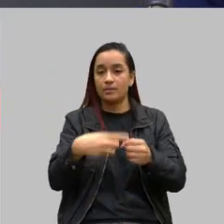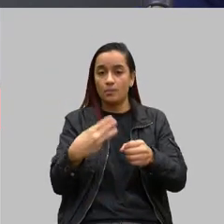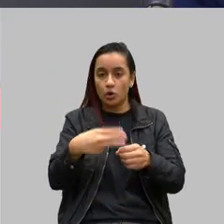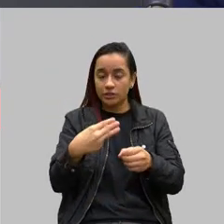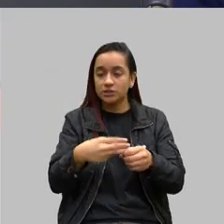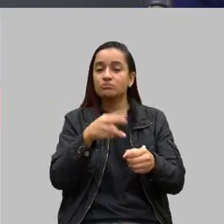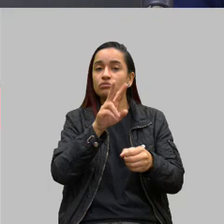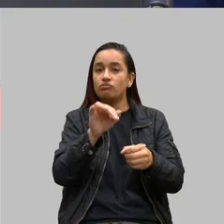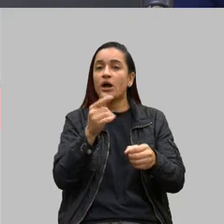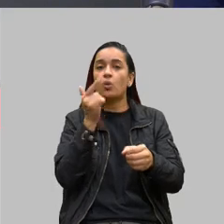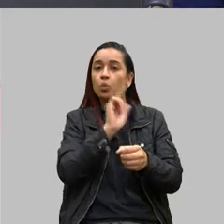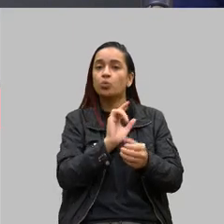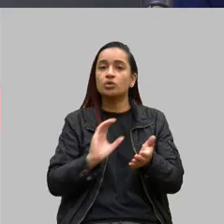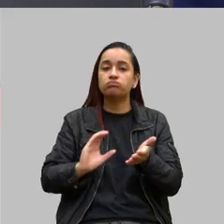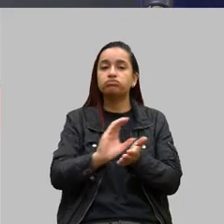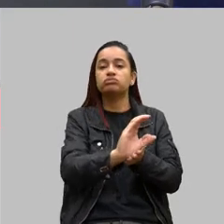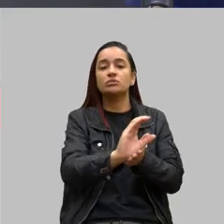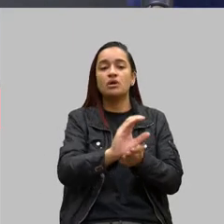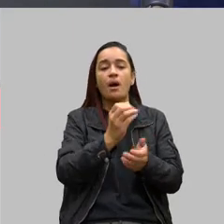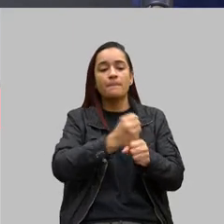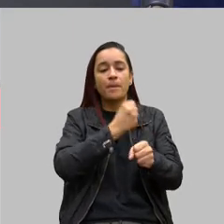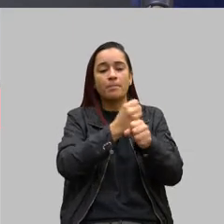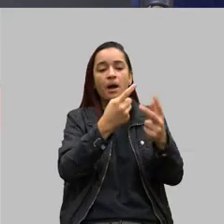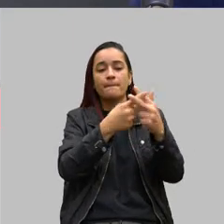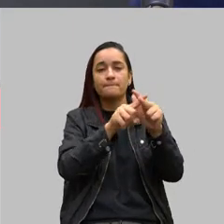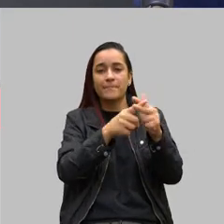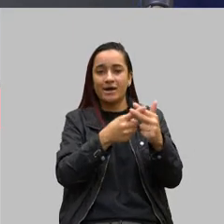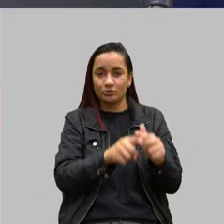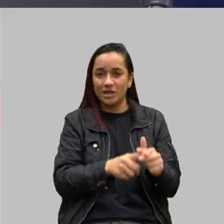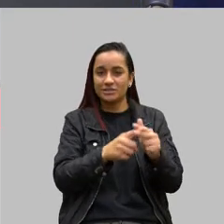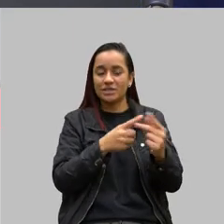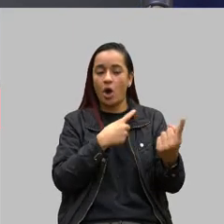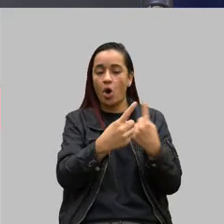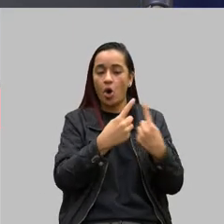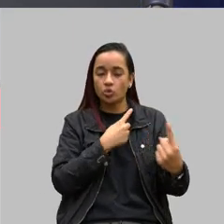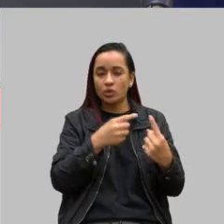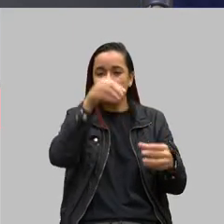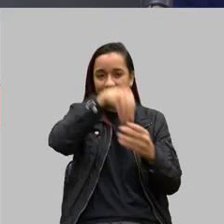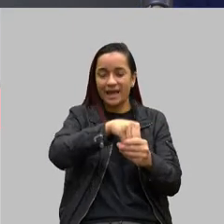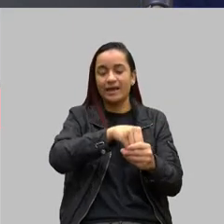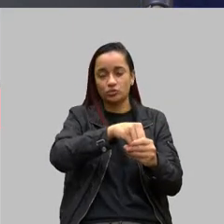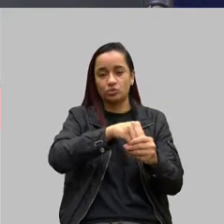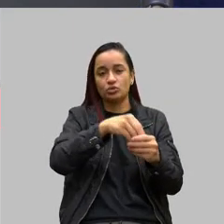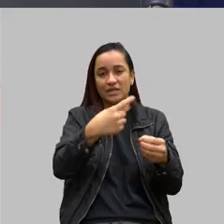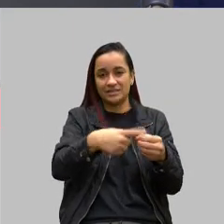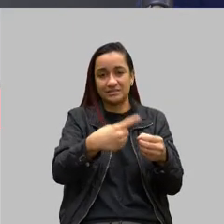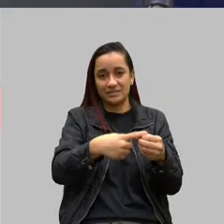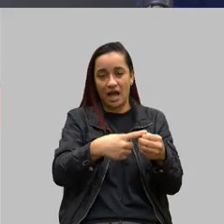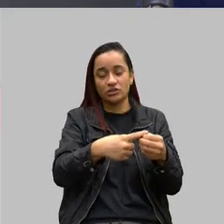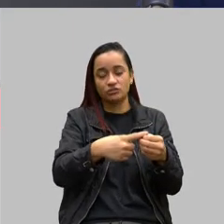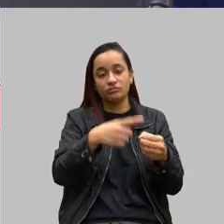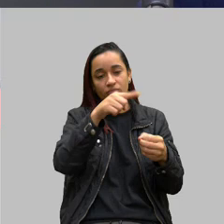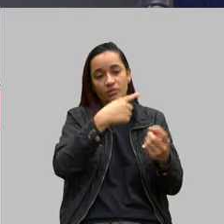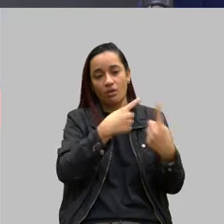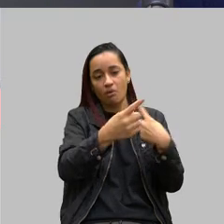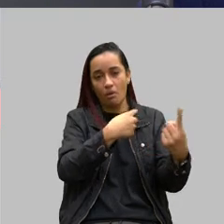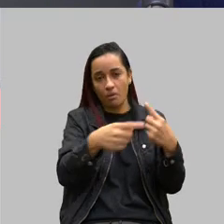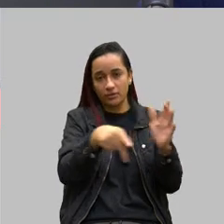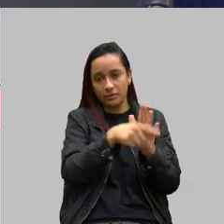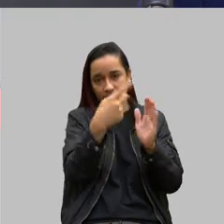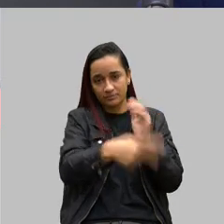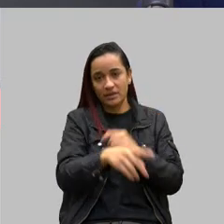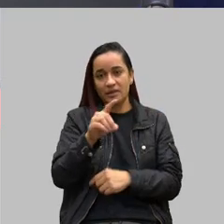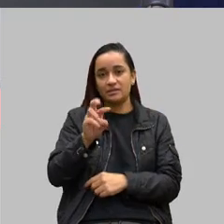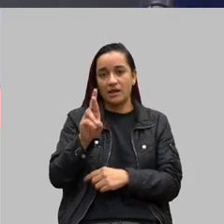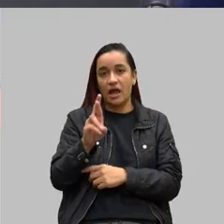vai vai fazer a manutenção daquela Estrada né dentro da cidade né da é uma via urbana que passa PDR Mas